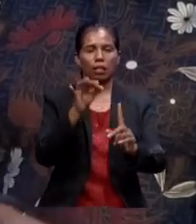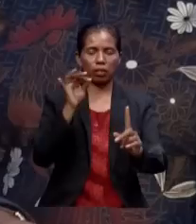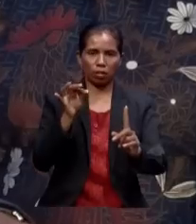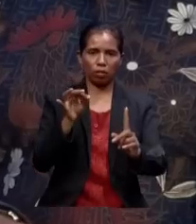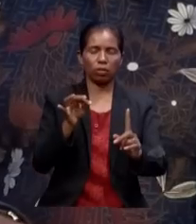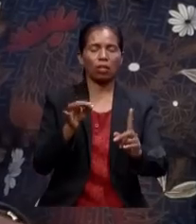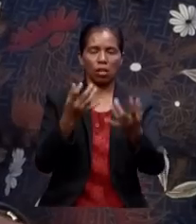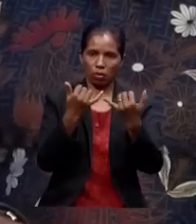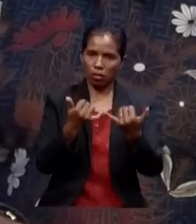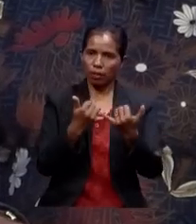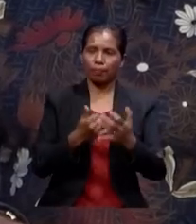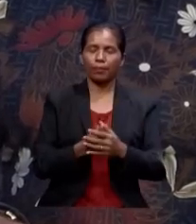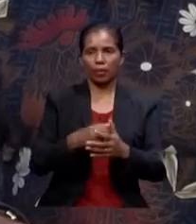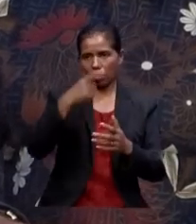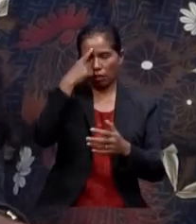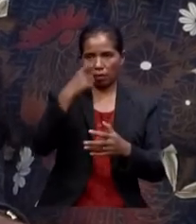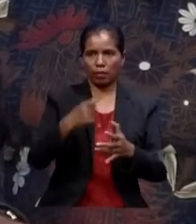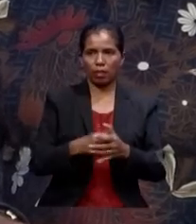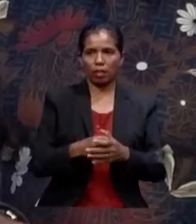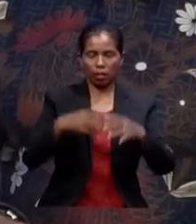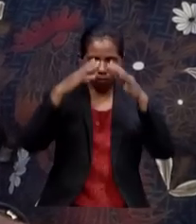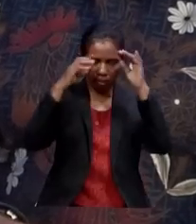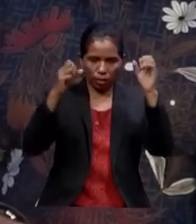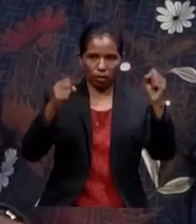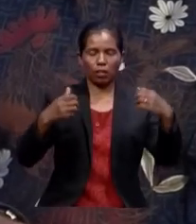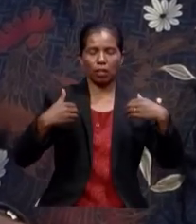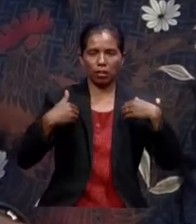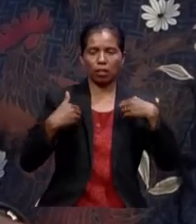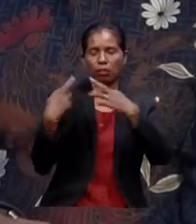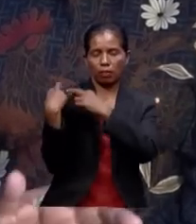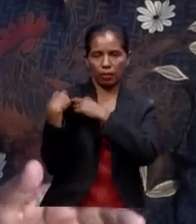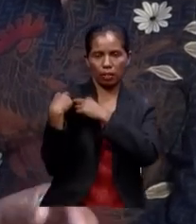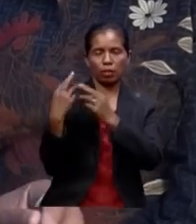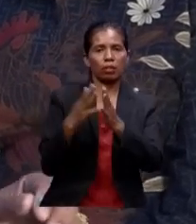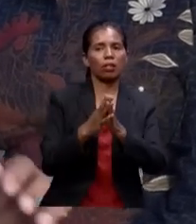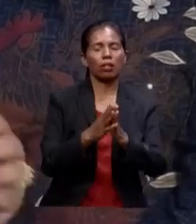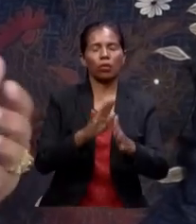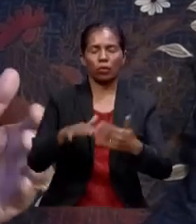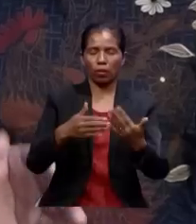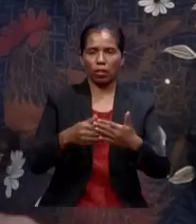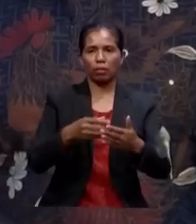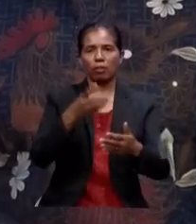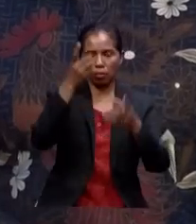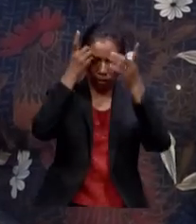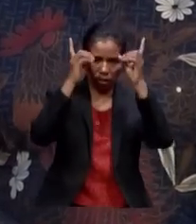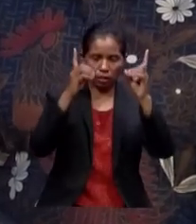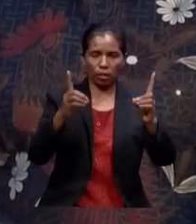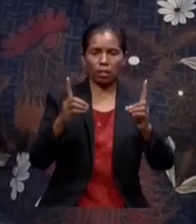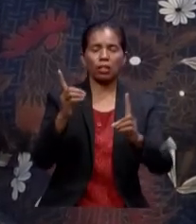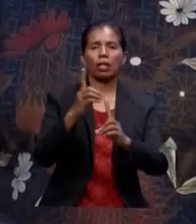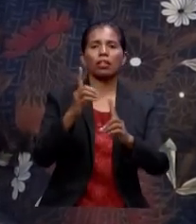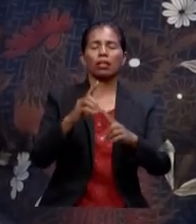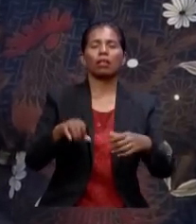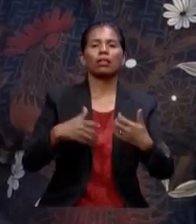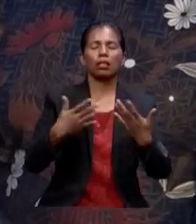agora. Tambah presidente rasim mo hede ver tomak para atu bele decreta pehiram niato fosai katak